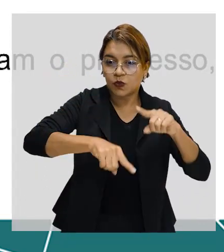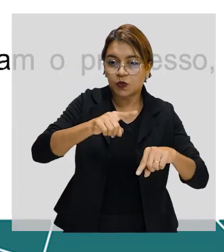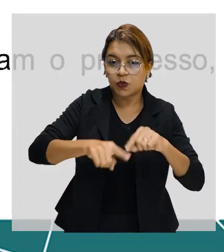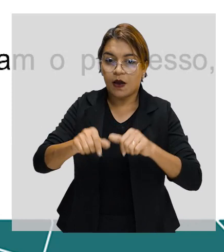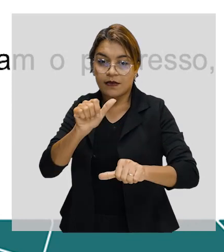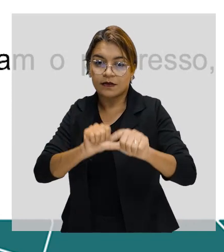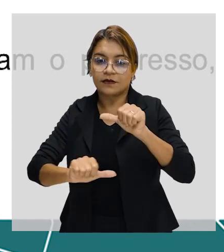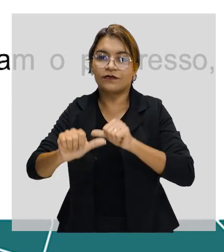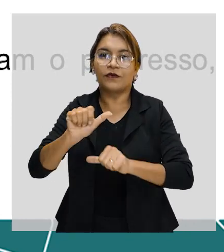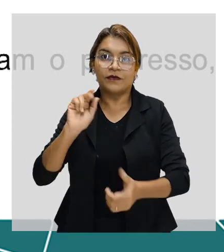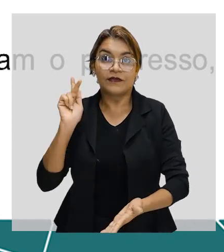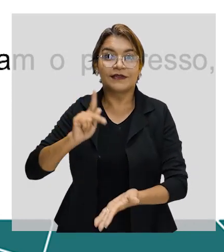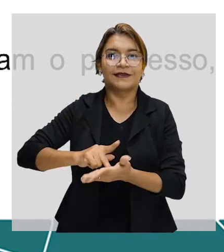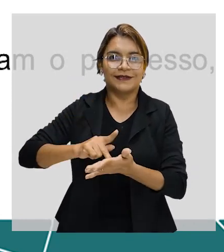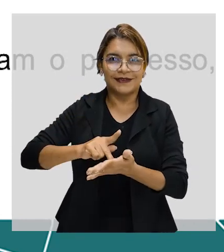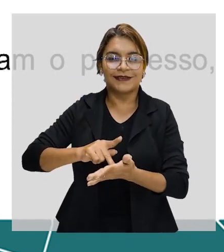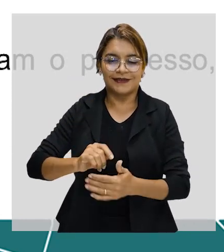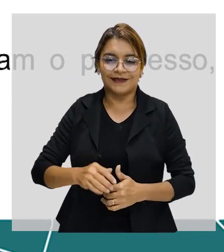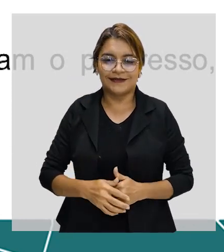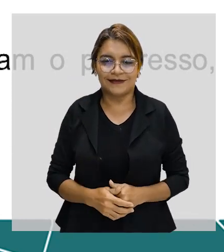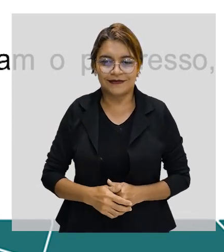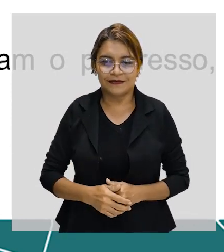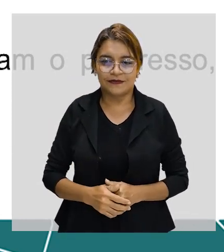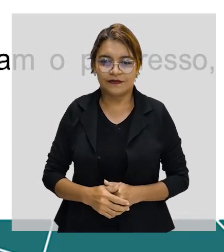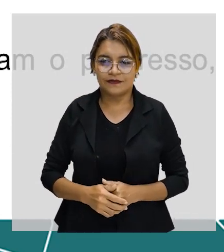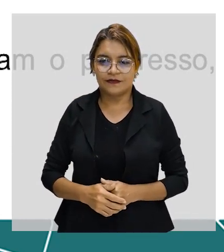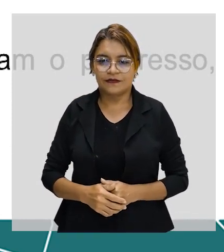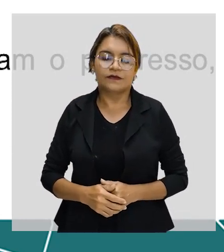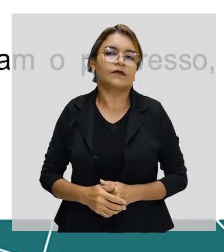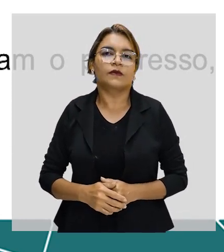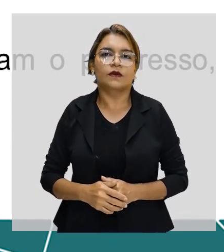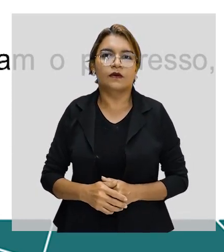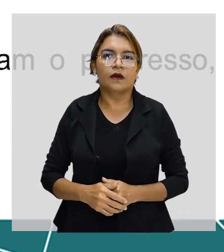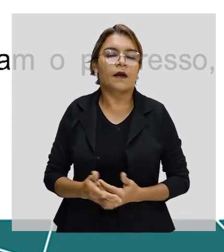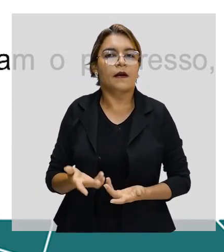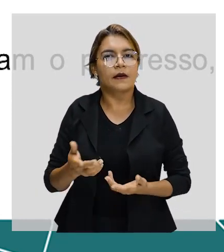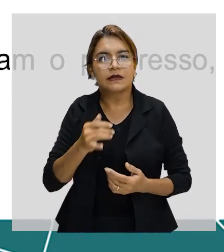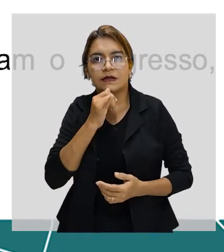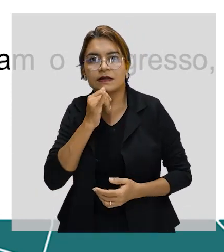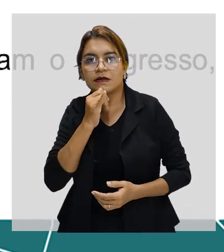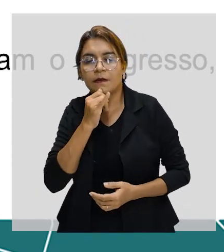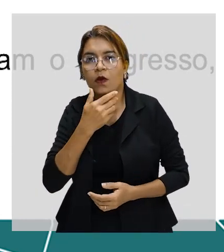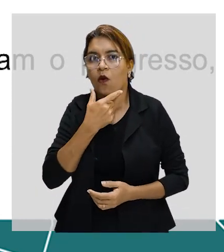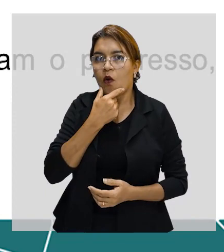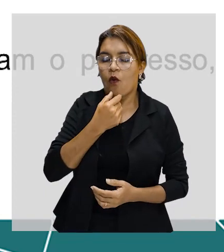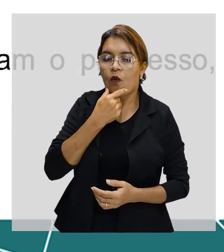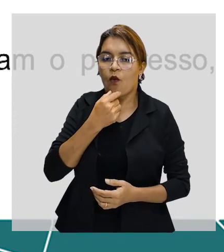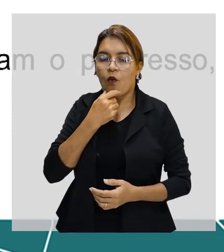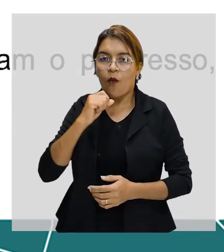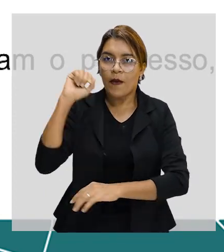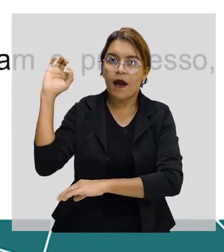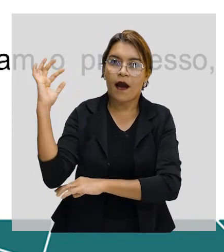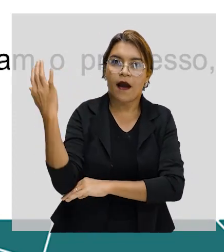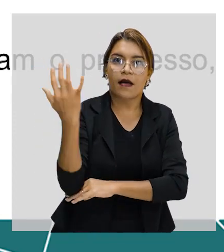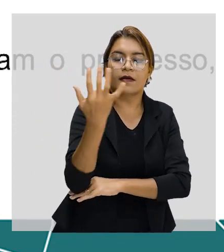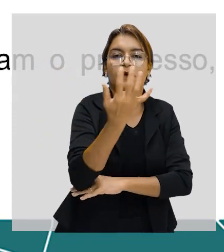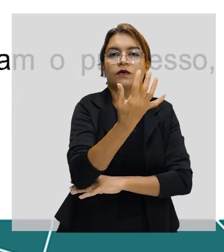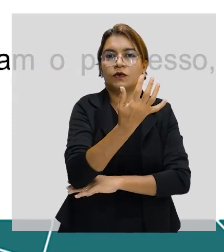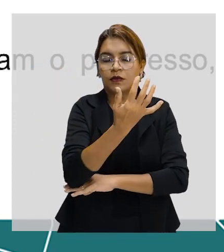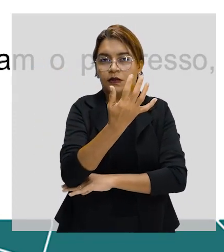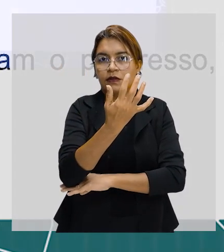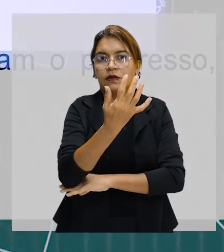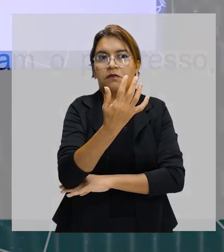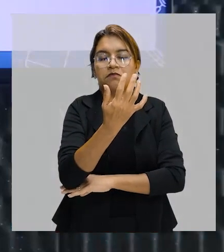de transformação da realidade, de domínio do homem sobre a natureza. O homem domina a natureza e a